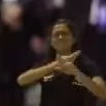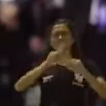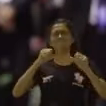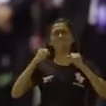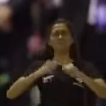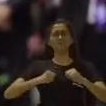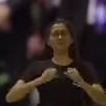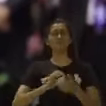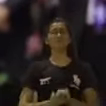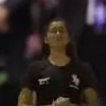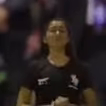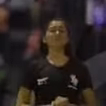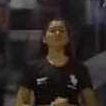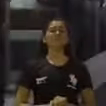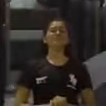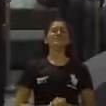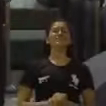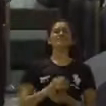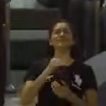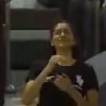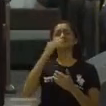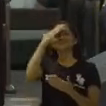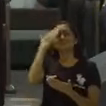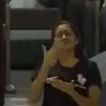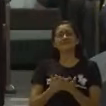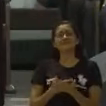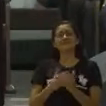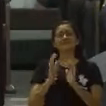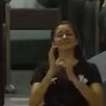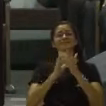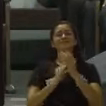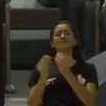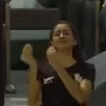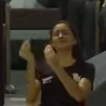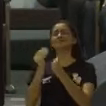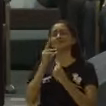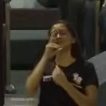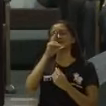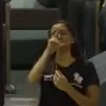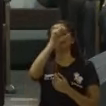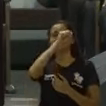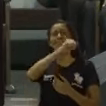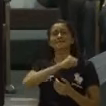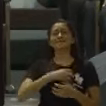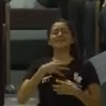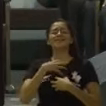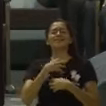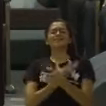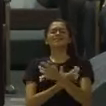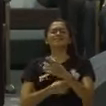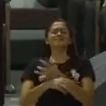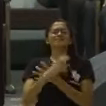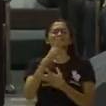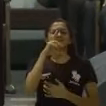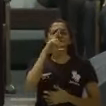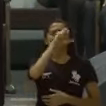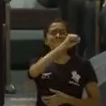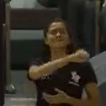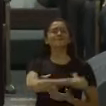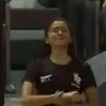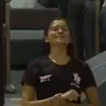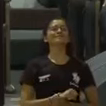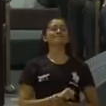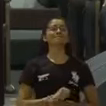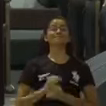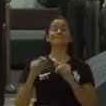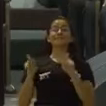dizendo: ele me reveste de força, ele faz eu receber a força, e ele me